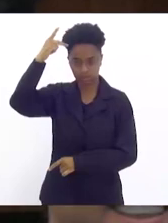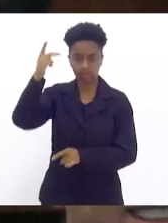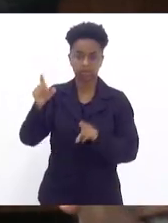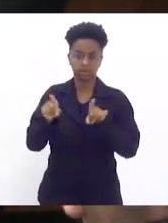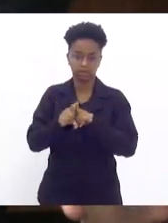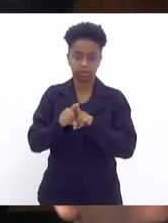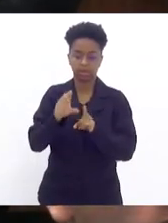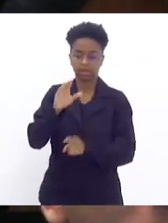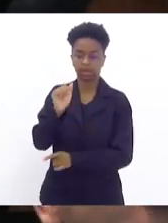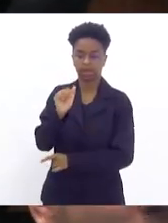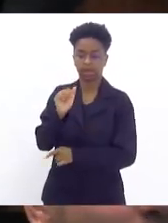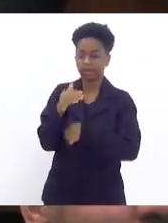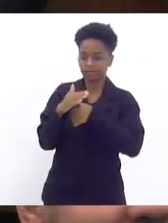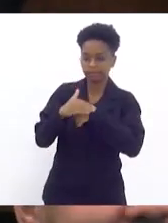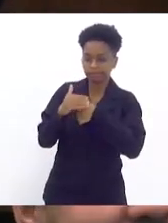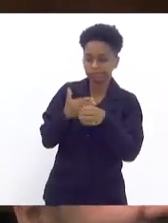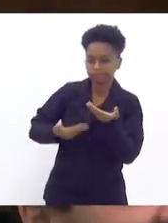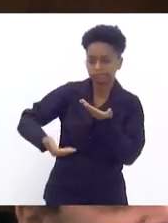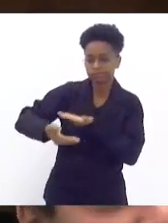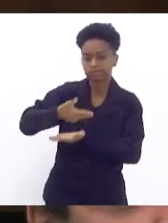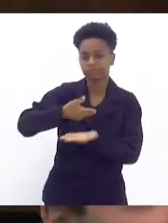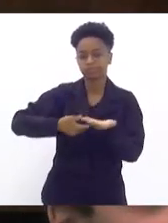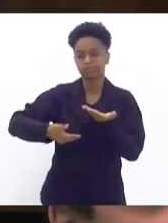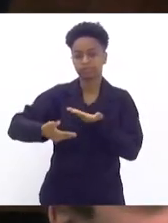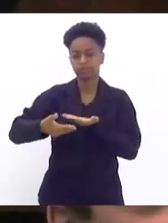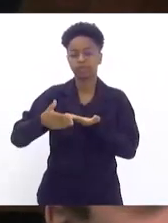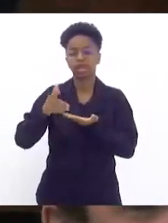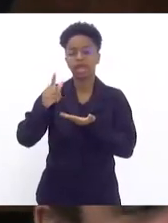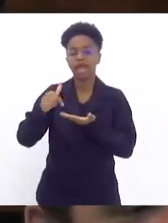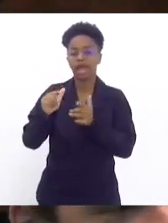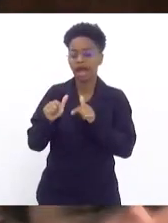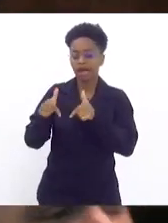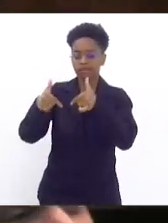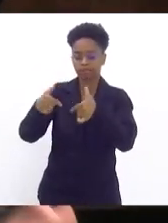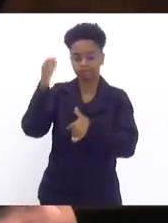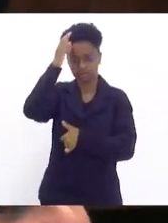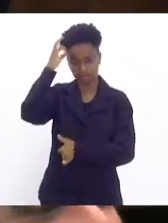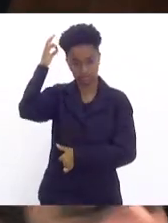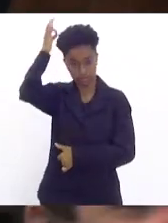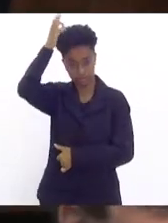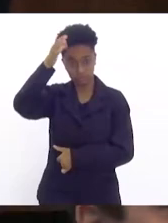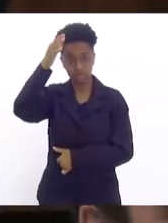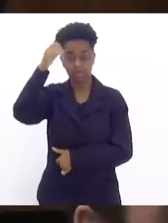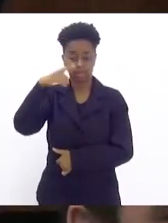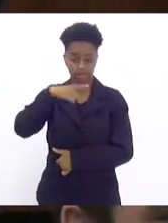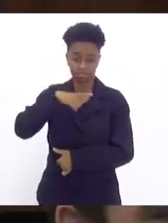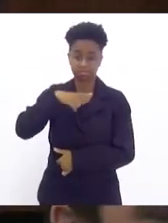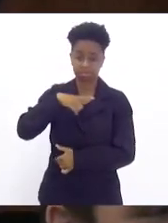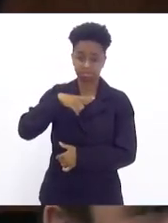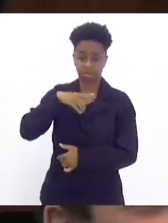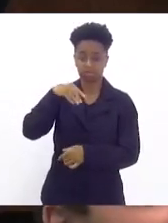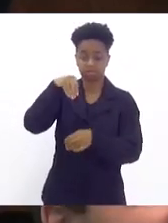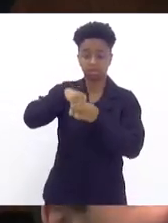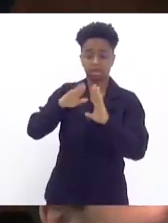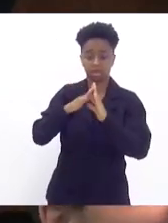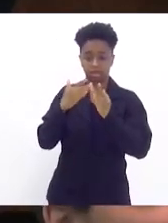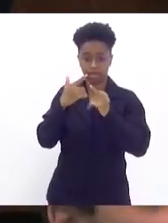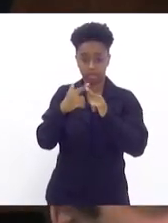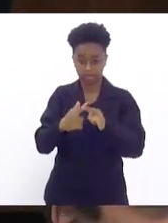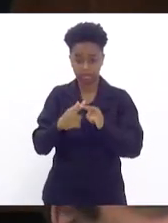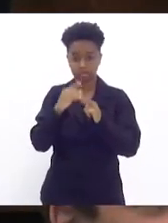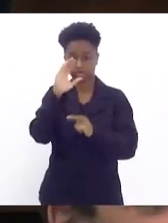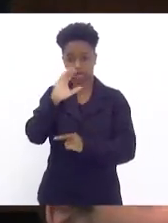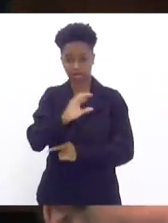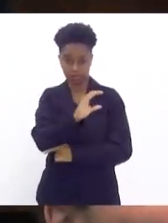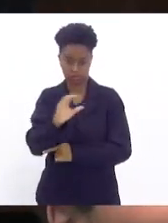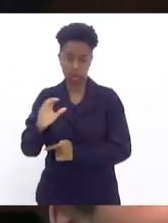Carisma não é ação do Espírito Santo que está na igreja católica Apesar de que